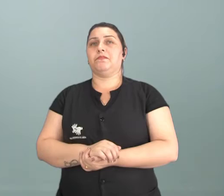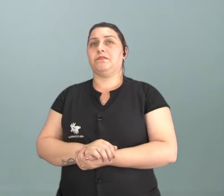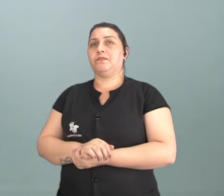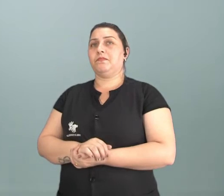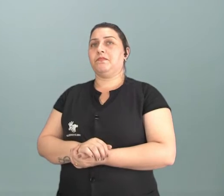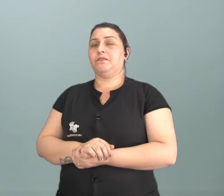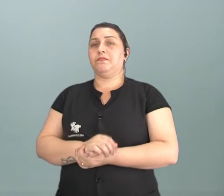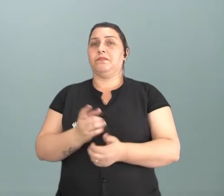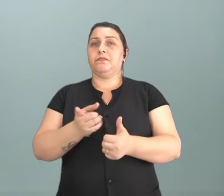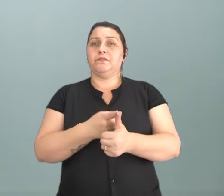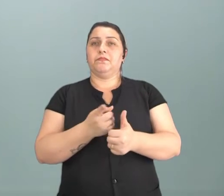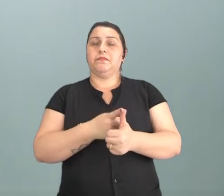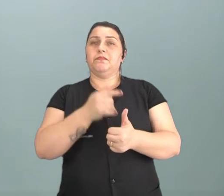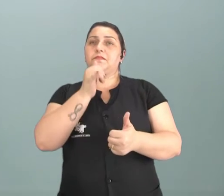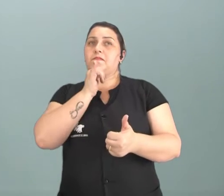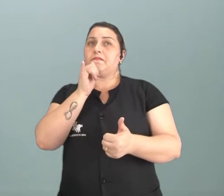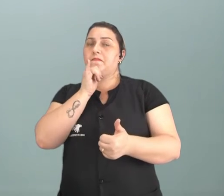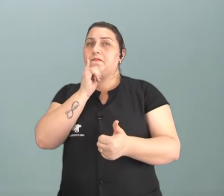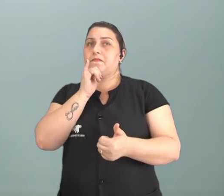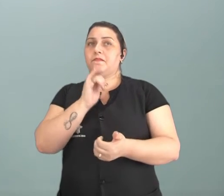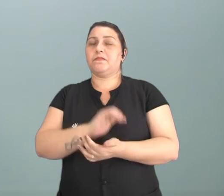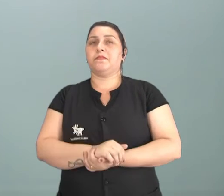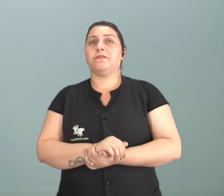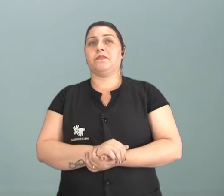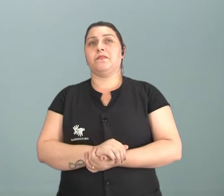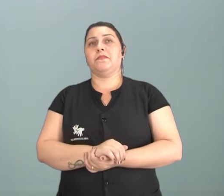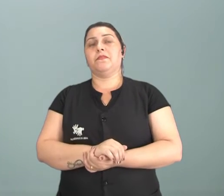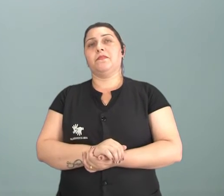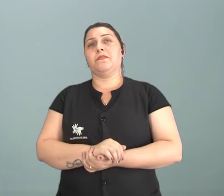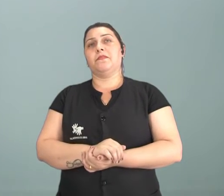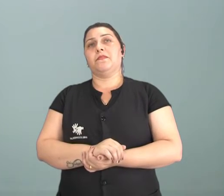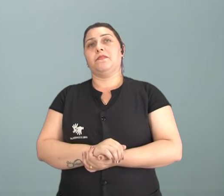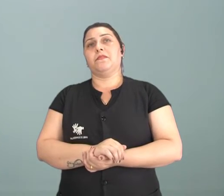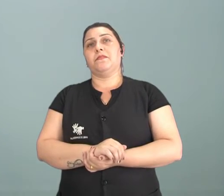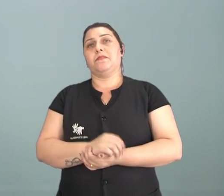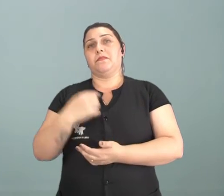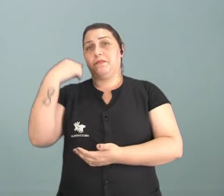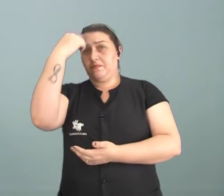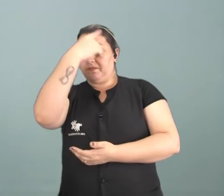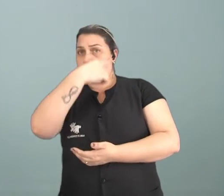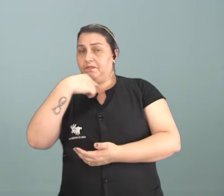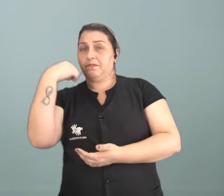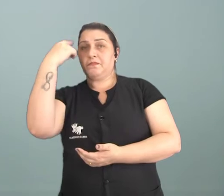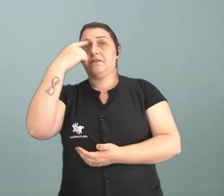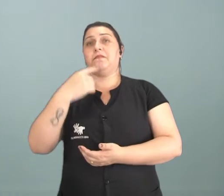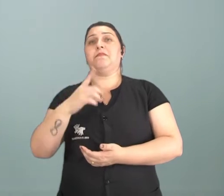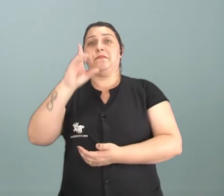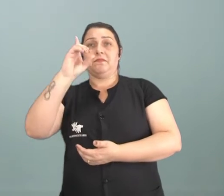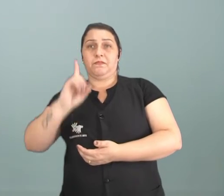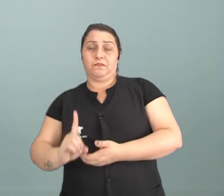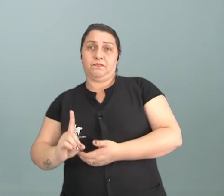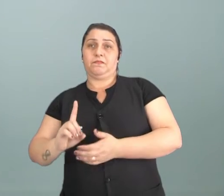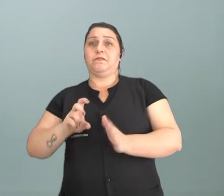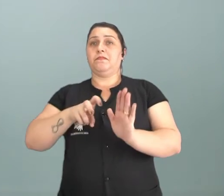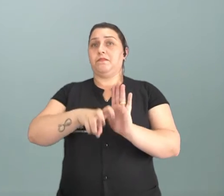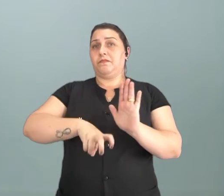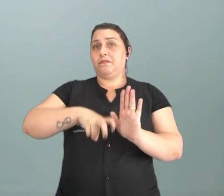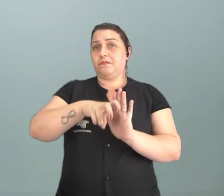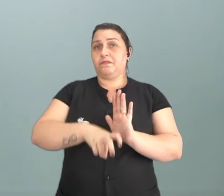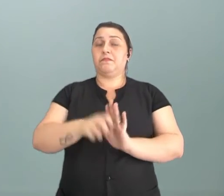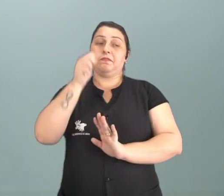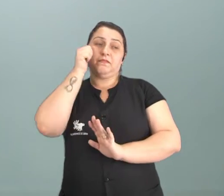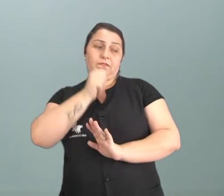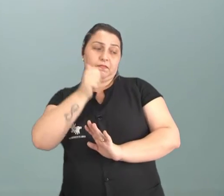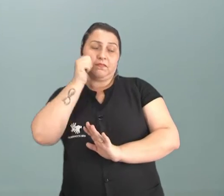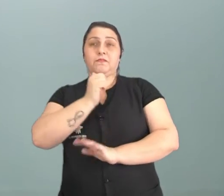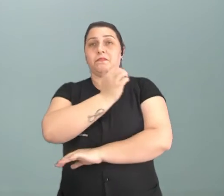Ele citou alguns exemplos. Eu posso falar sobre a aparência, deficientes físicos, pode ter preconceito com as